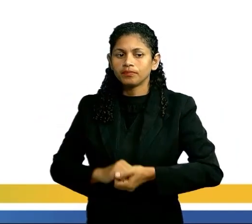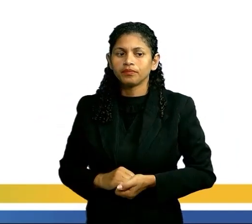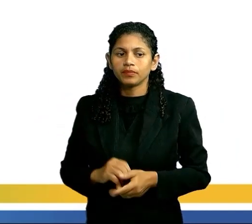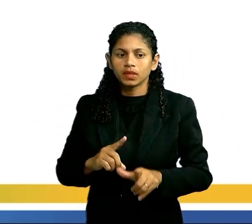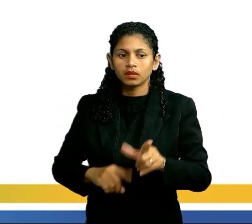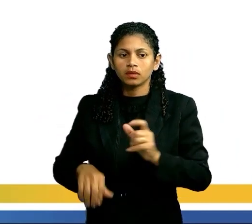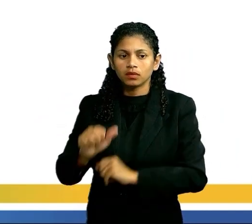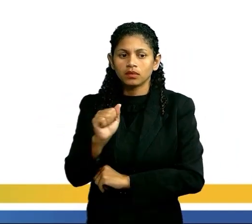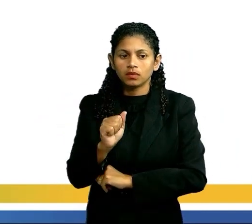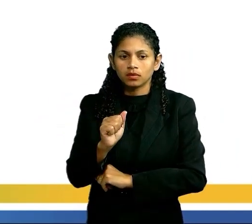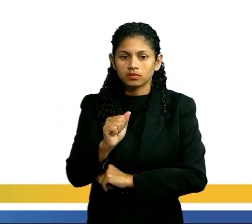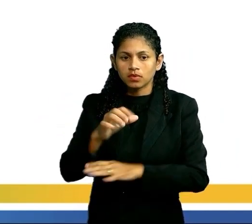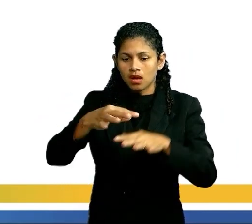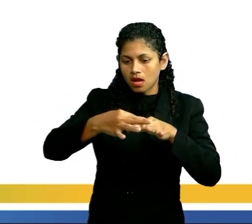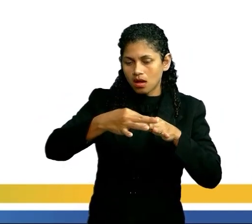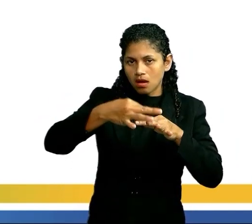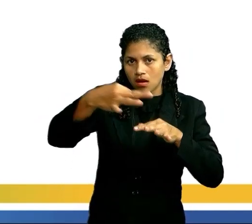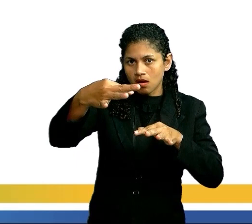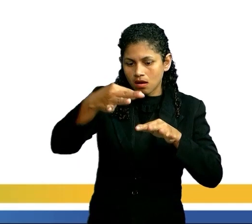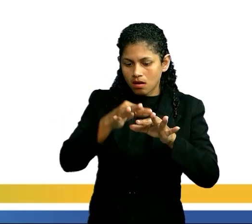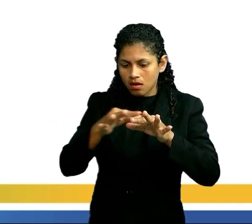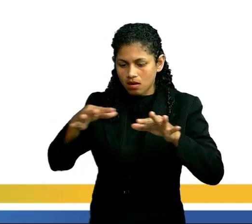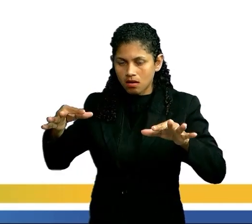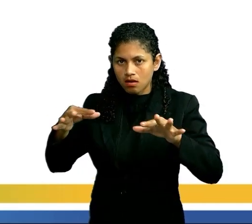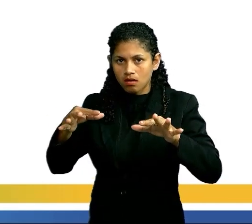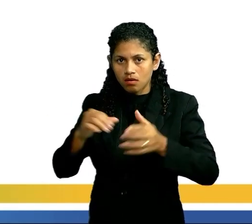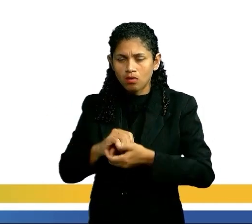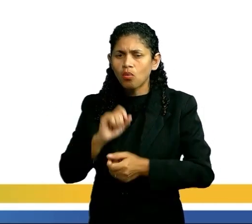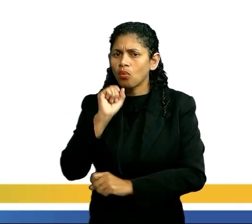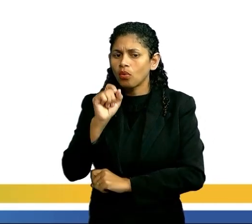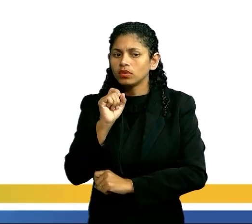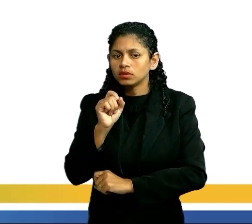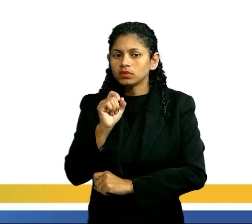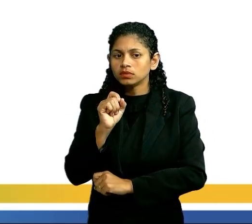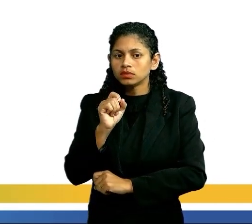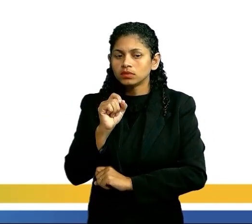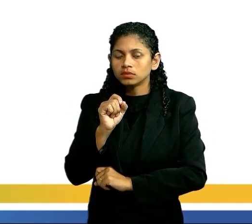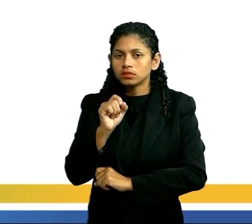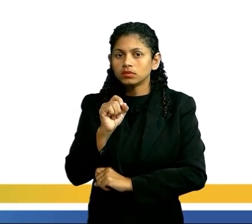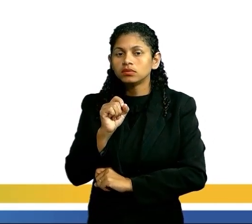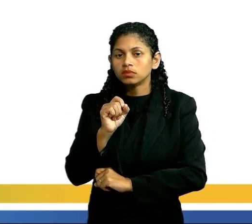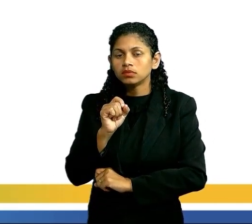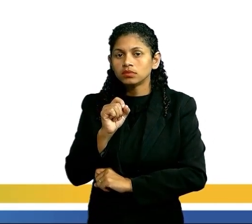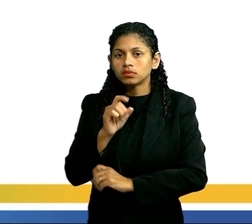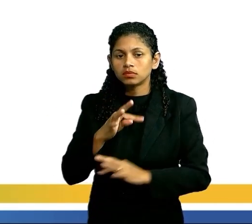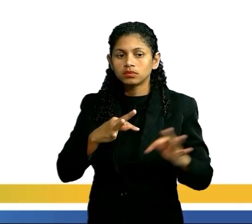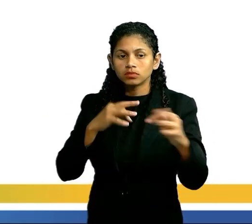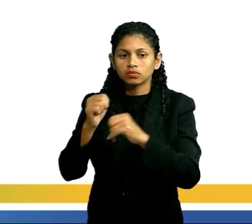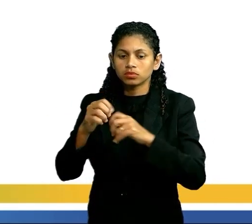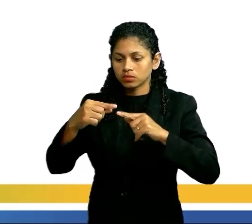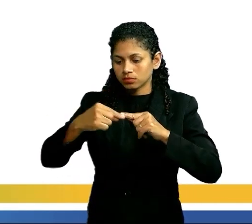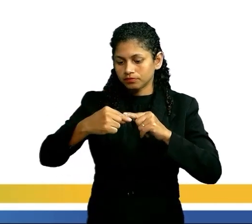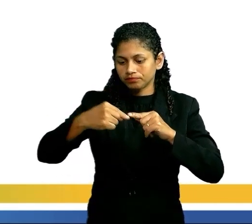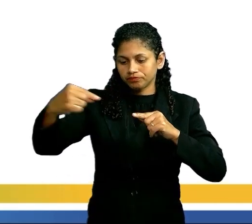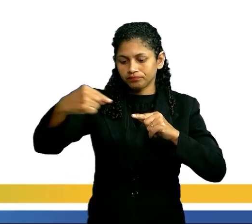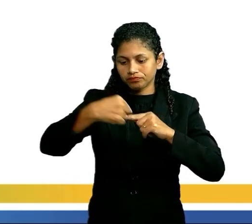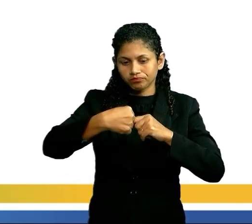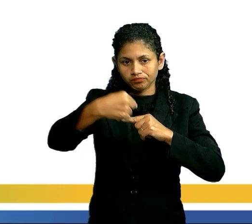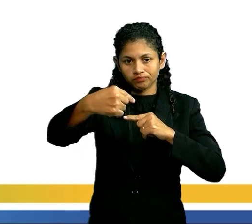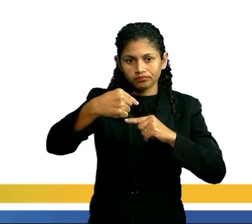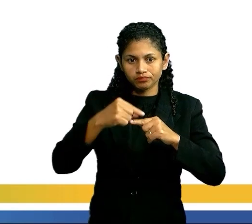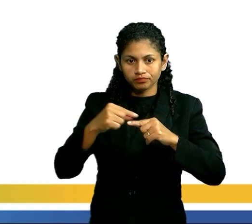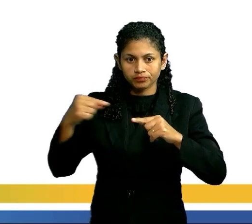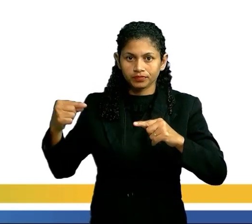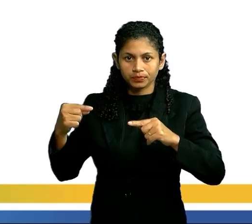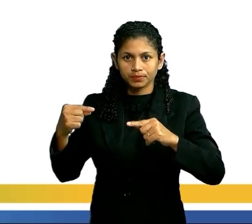A, as ramificações. O que é ramificação? É tudo que sai da cadeia principal. Não faz parte da cadeia principal